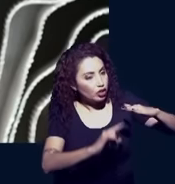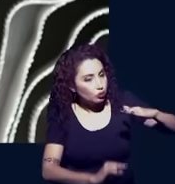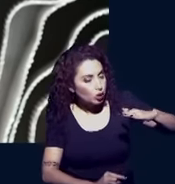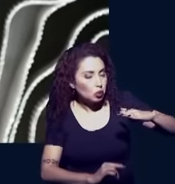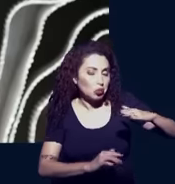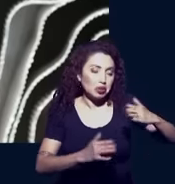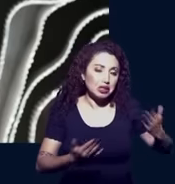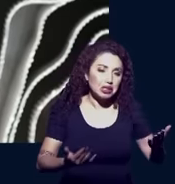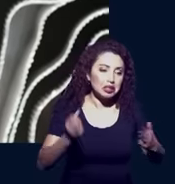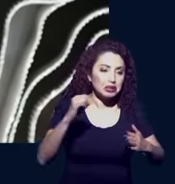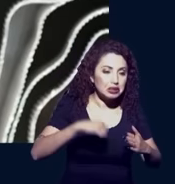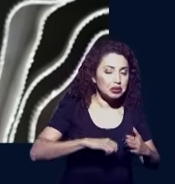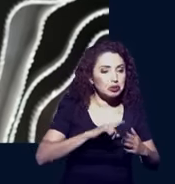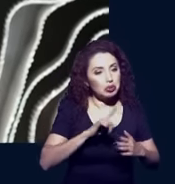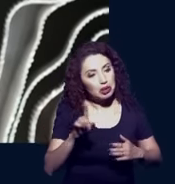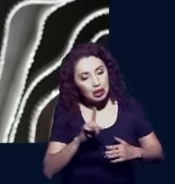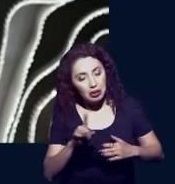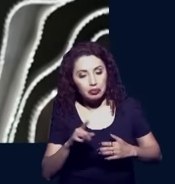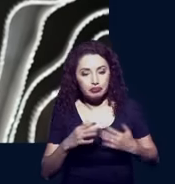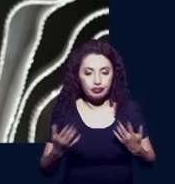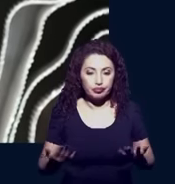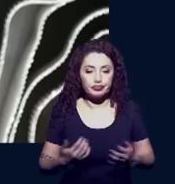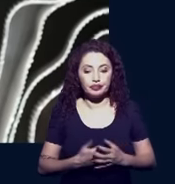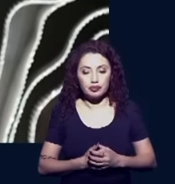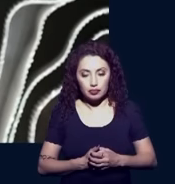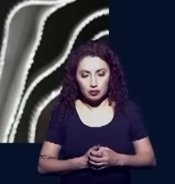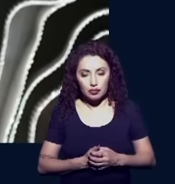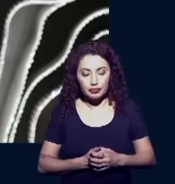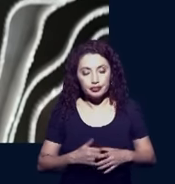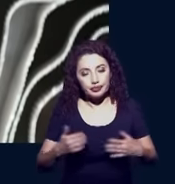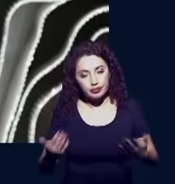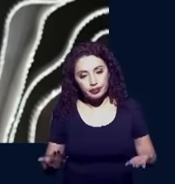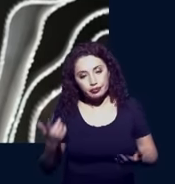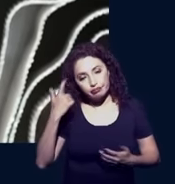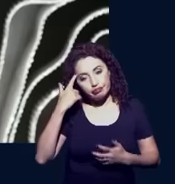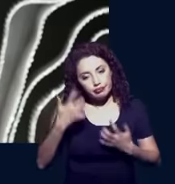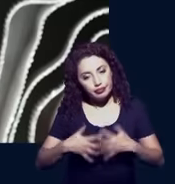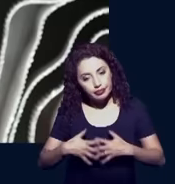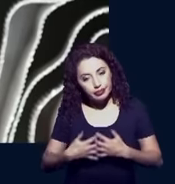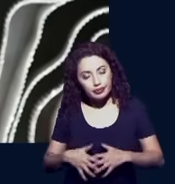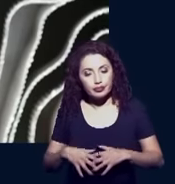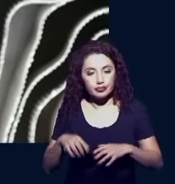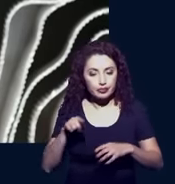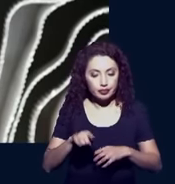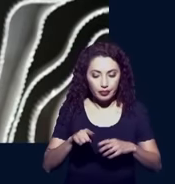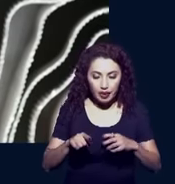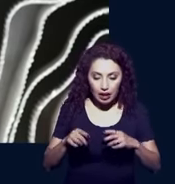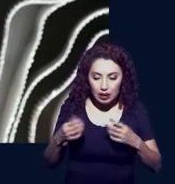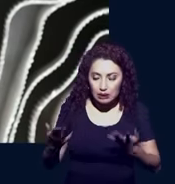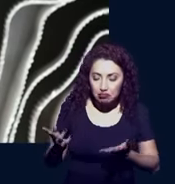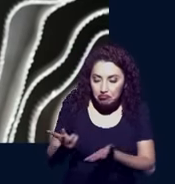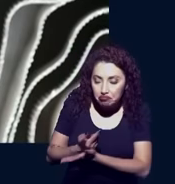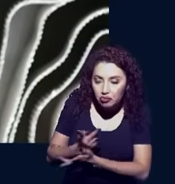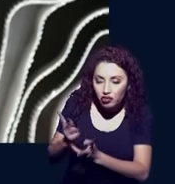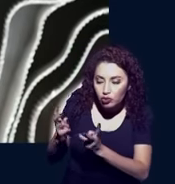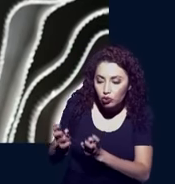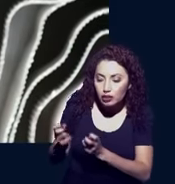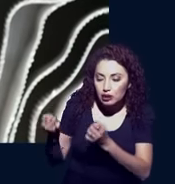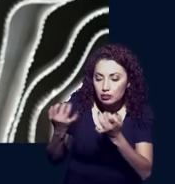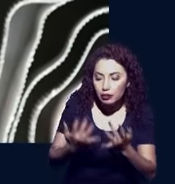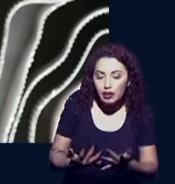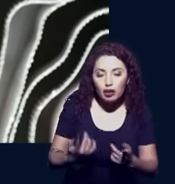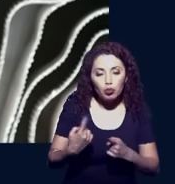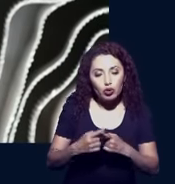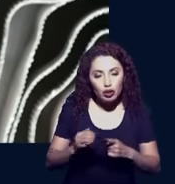não E aí para pegar um pouco desses eh desses fatores enfim desses possíveis fatores que explicam essa essa queda da